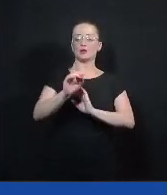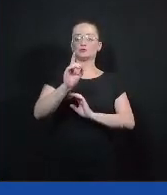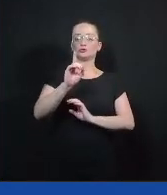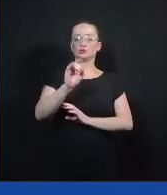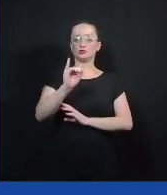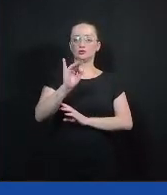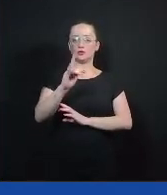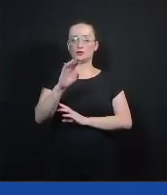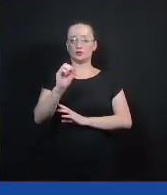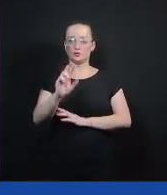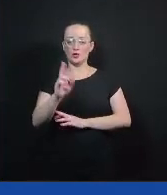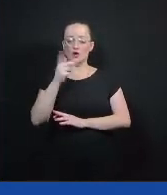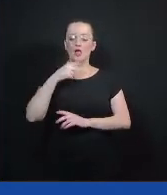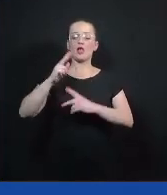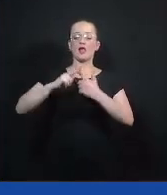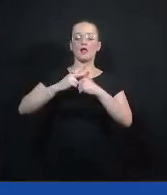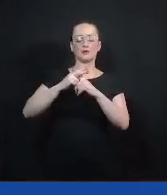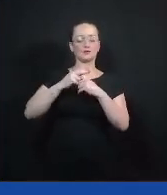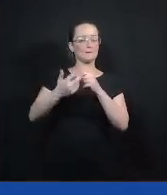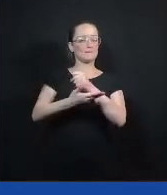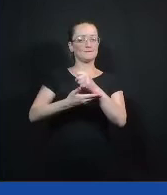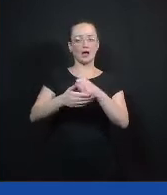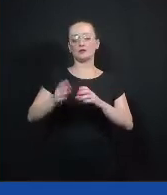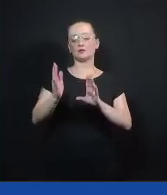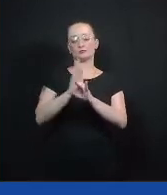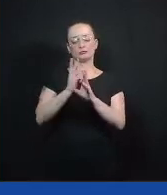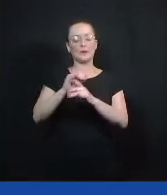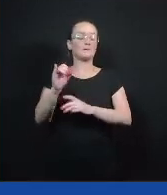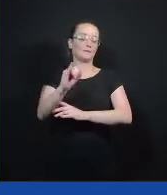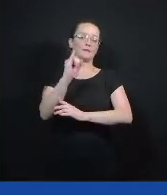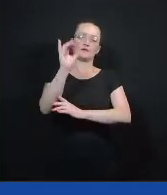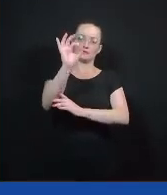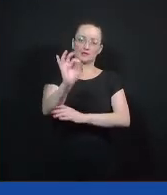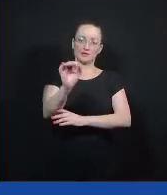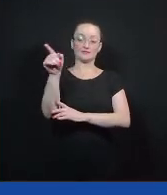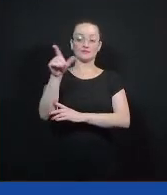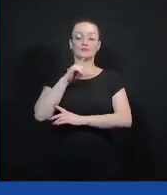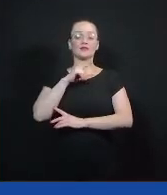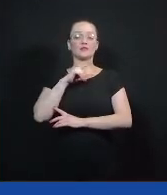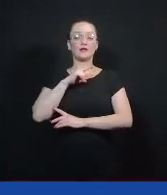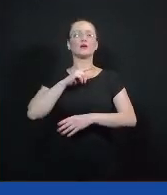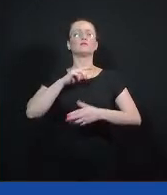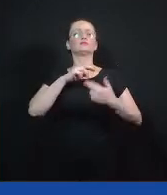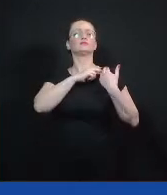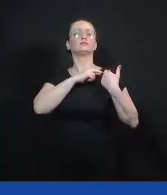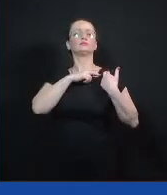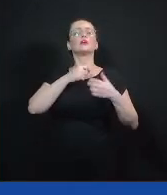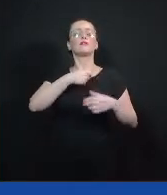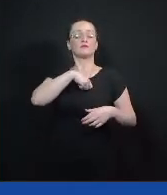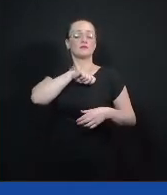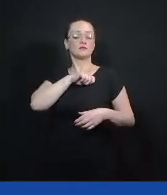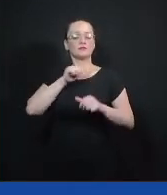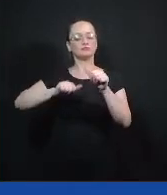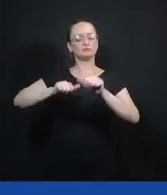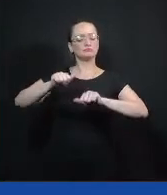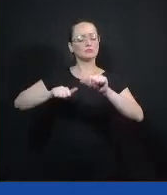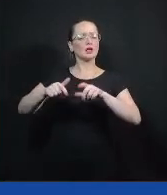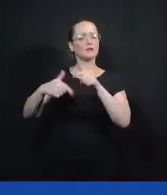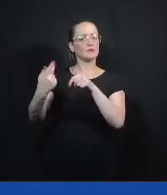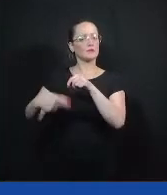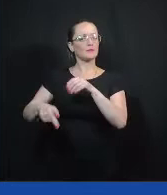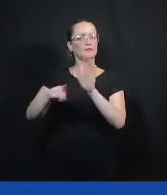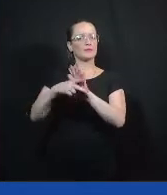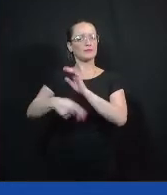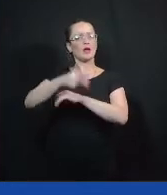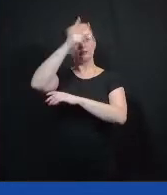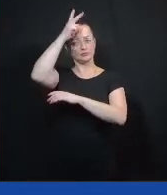é o instrumento básico de política urbana, que é muito importante, e eles têm a tarefa de fiscalizar o prefeito, fiscalizar os